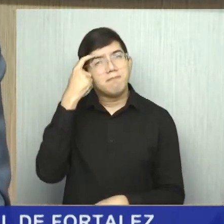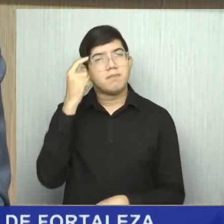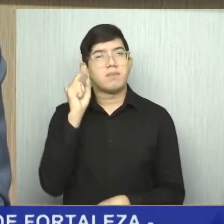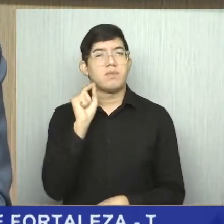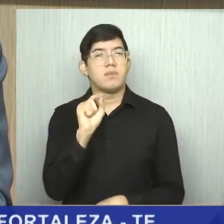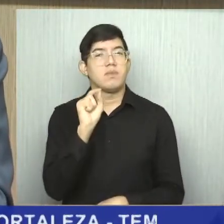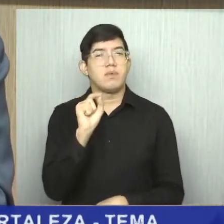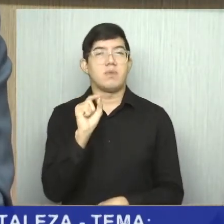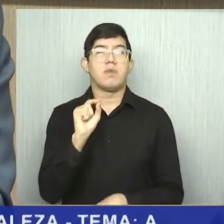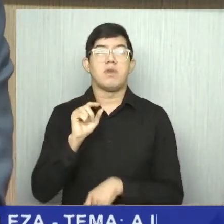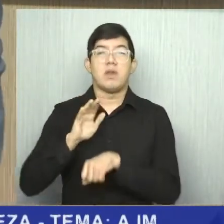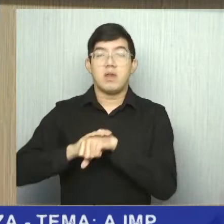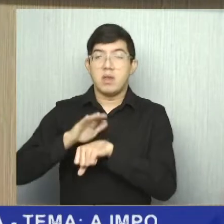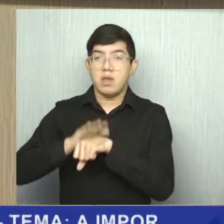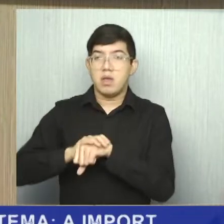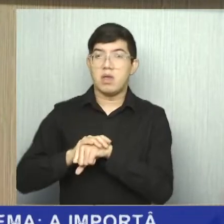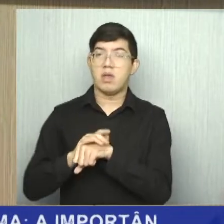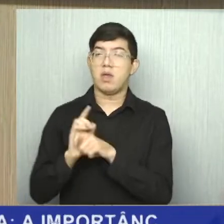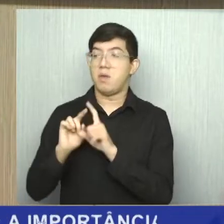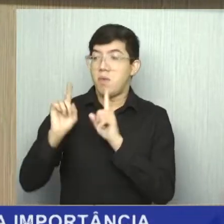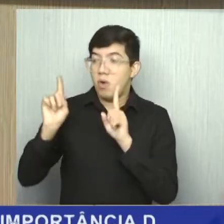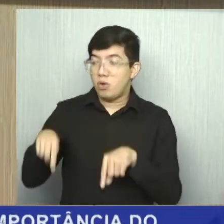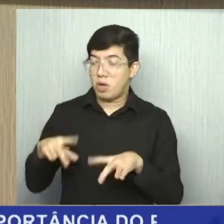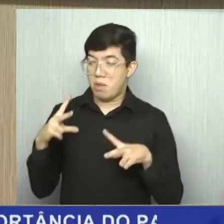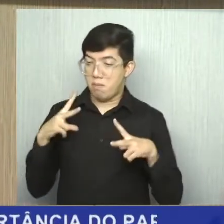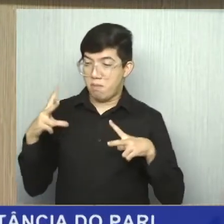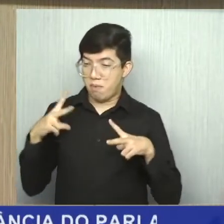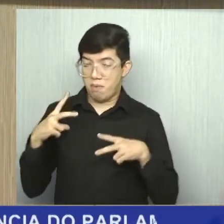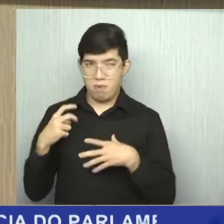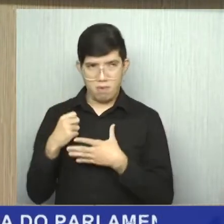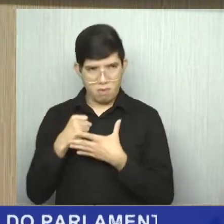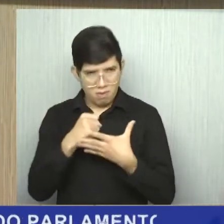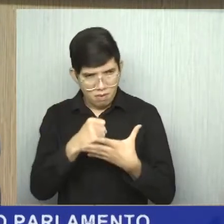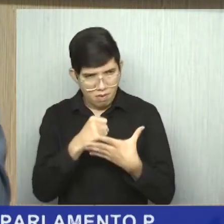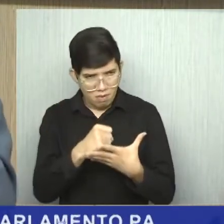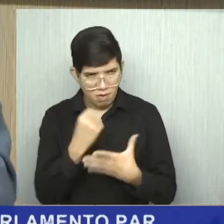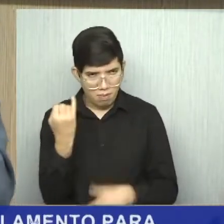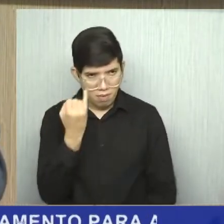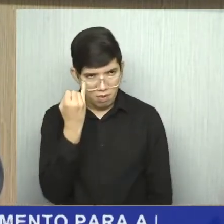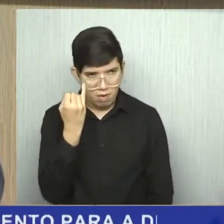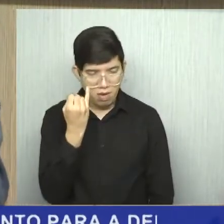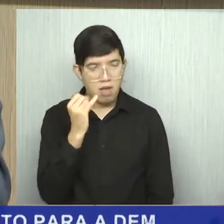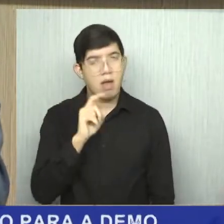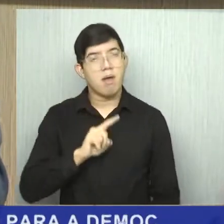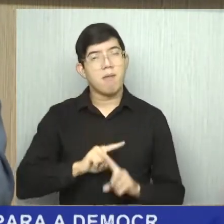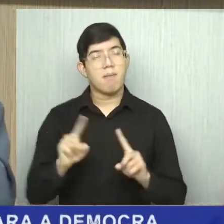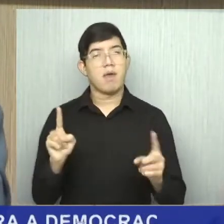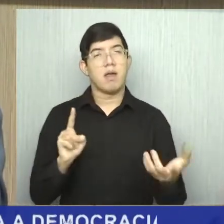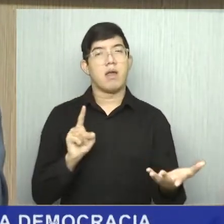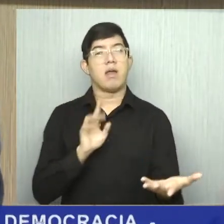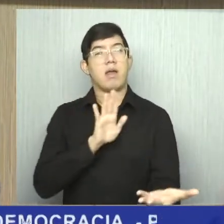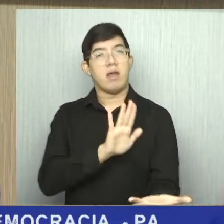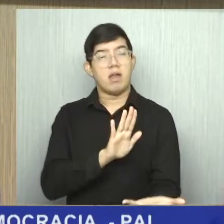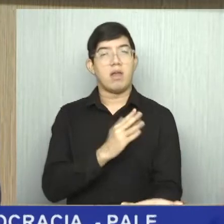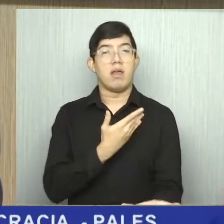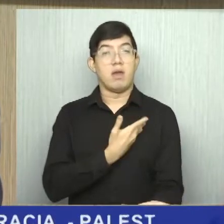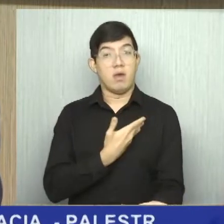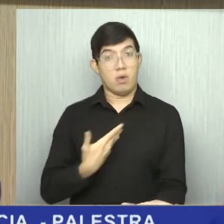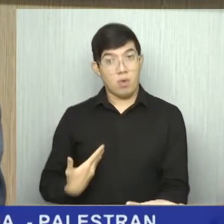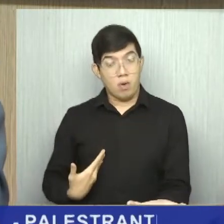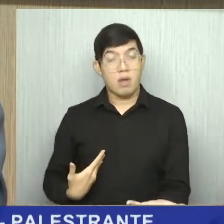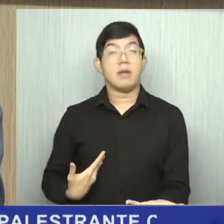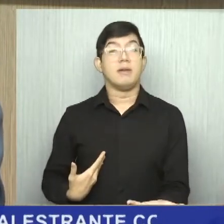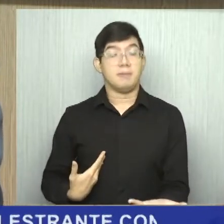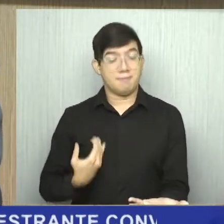iniciativa privada. Porém, parece essencial um Estado capaz de, organizadamente, estabelecer uma relação,